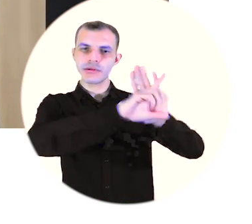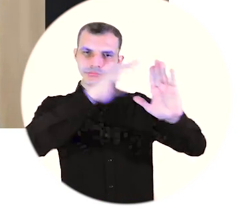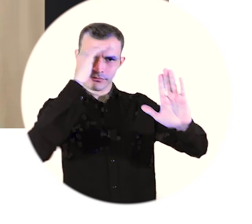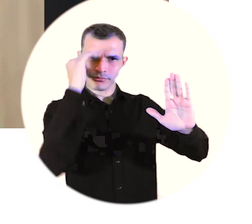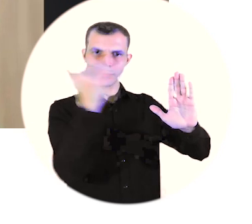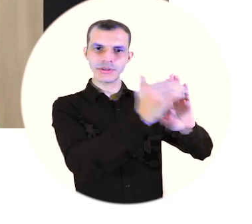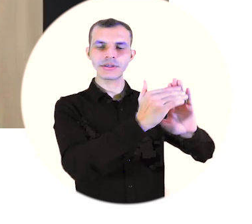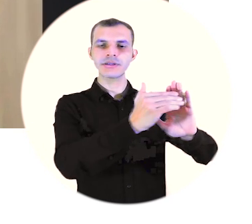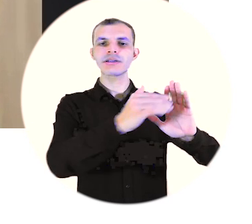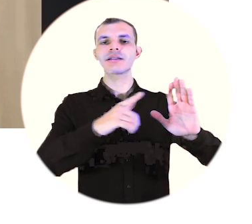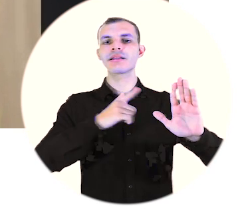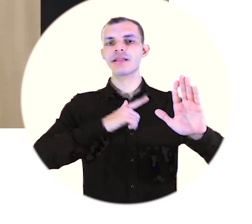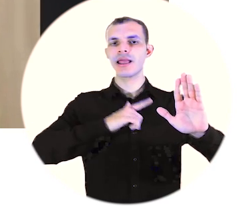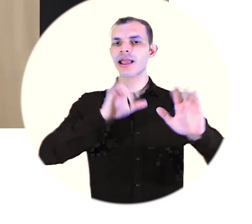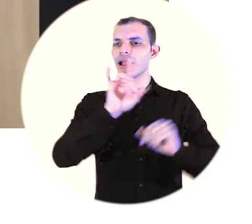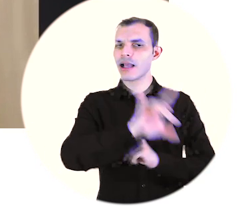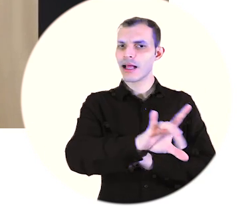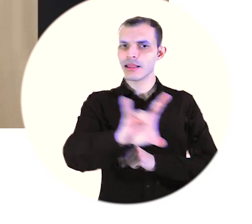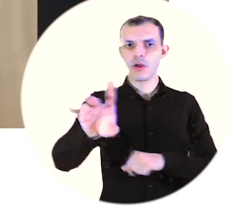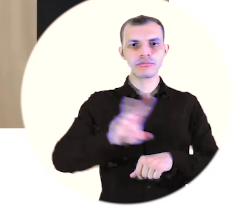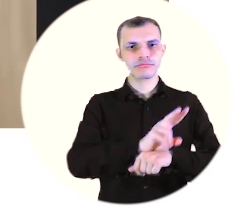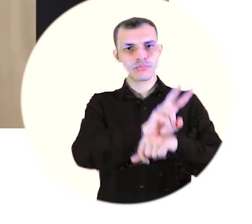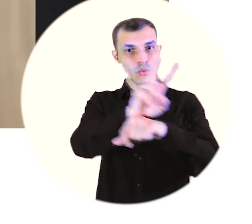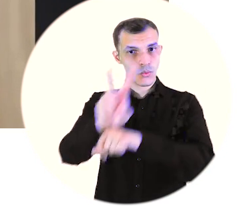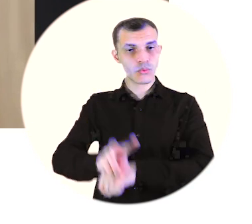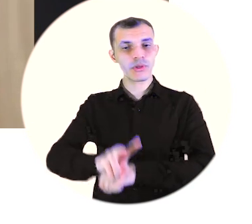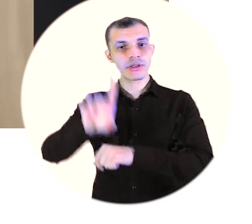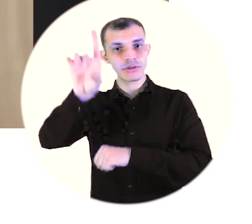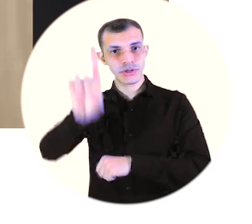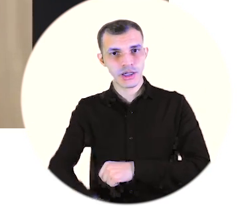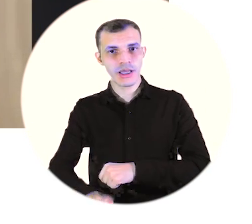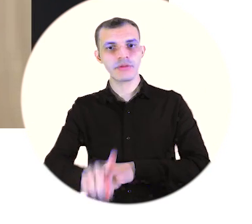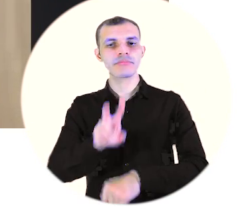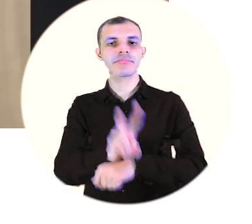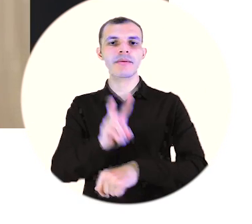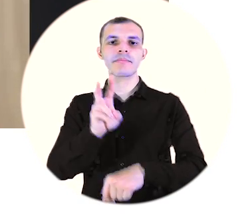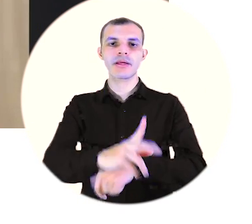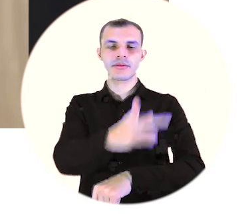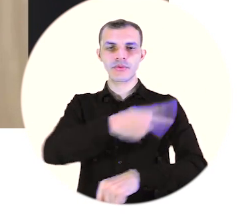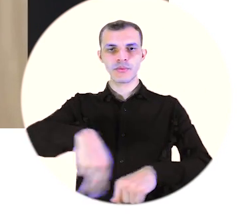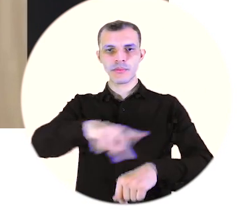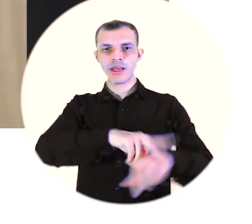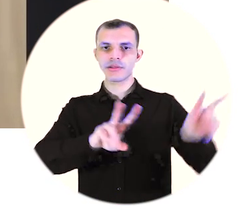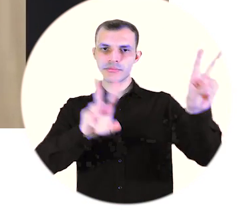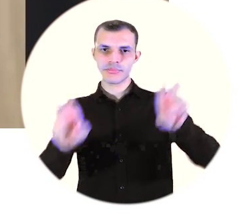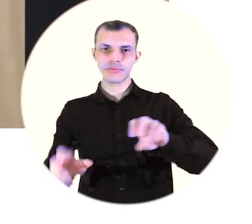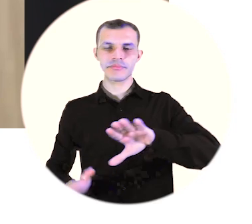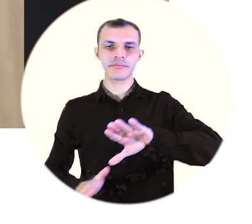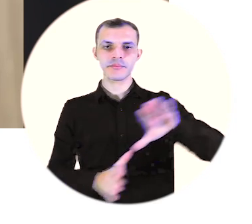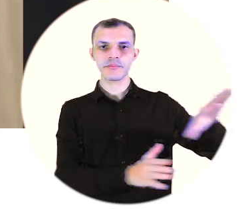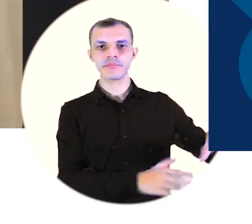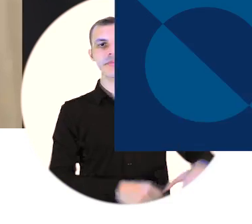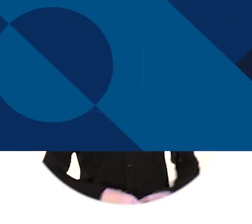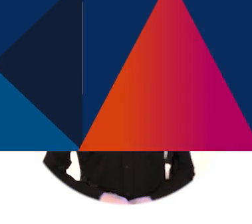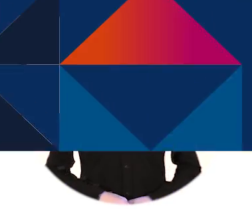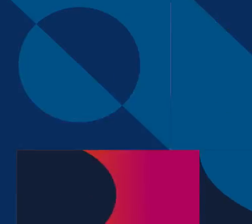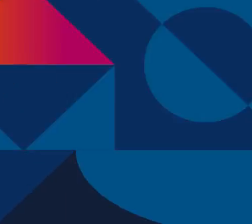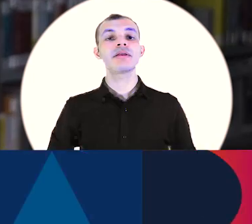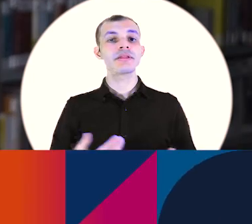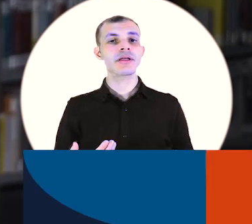constitucionais e legais e asseguramos as liberdades individuais cruciais para a manutenção do Estado de Direito. Fecha